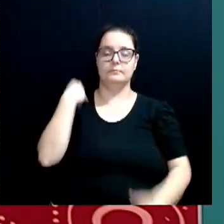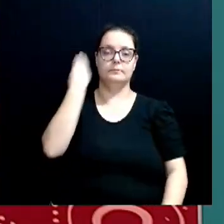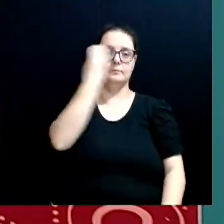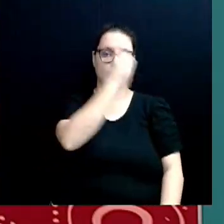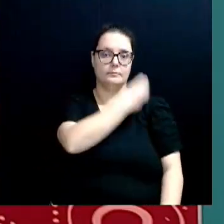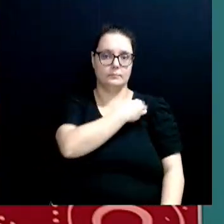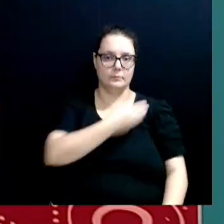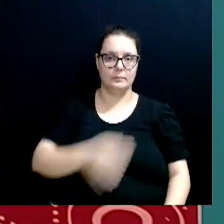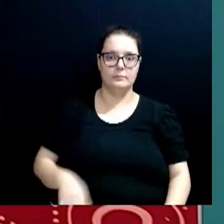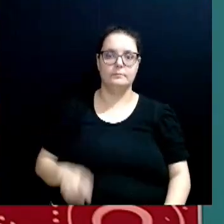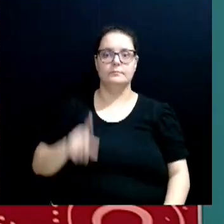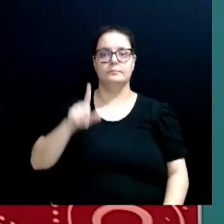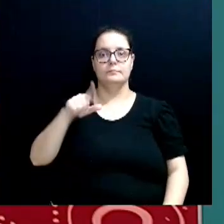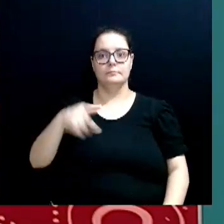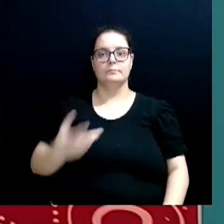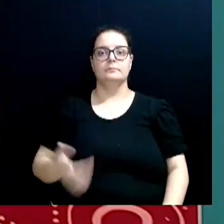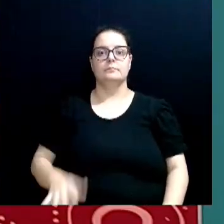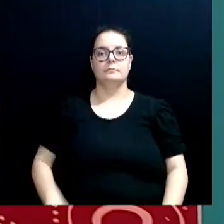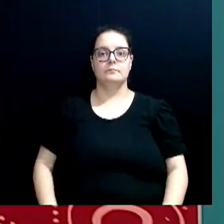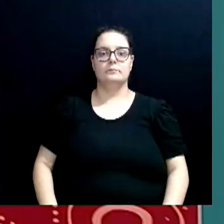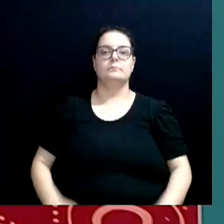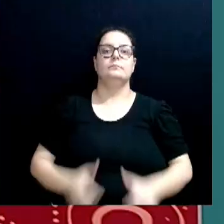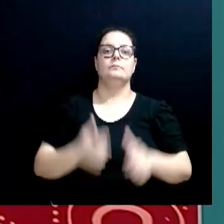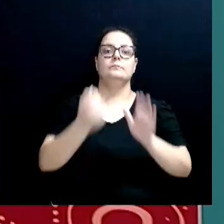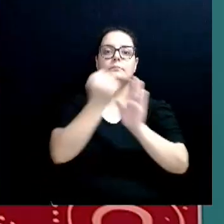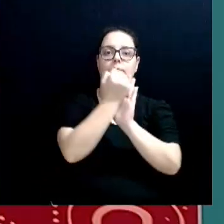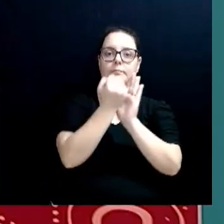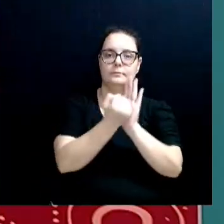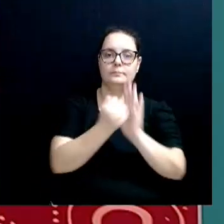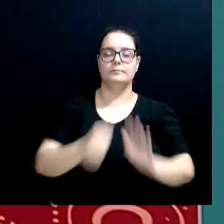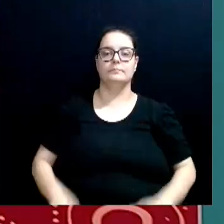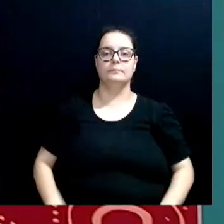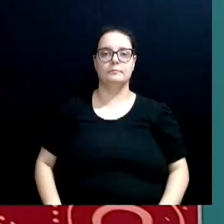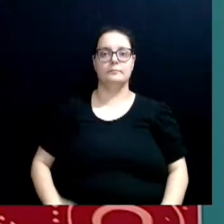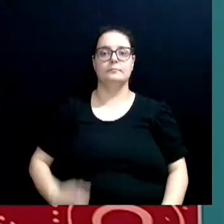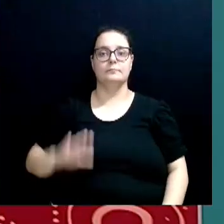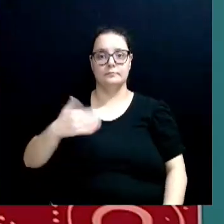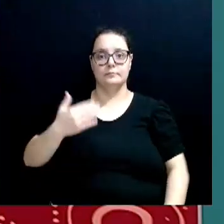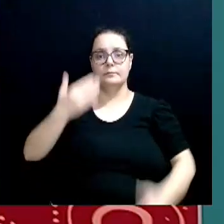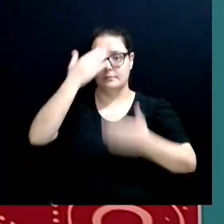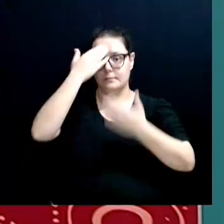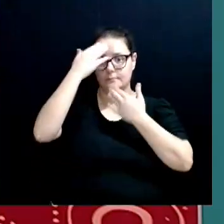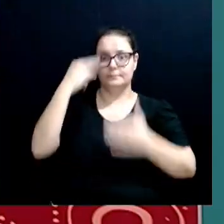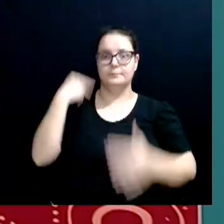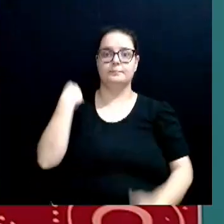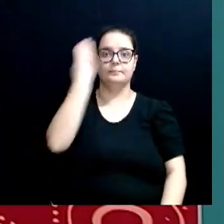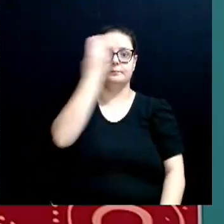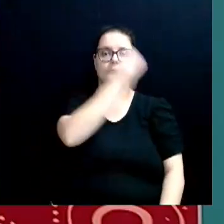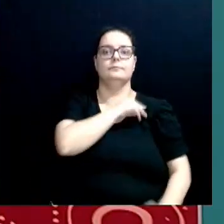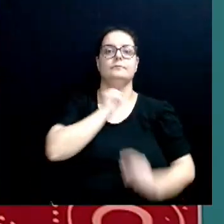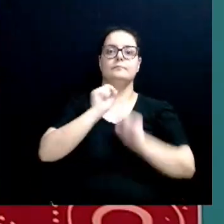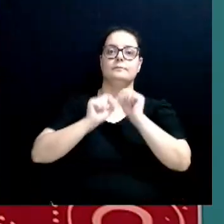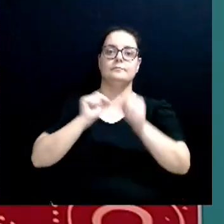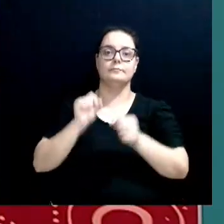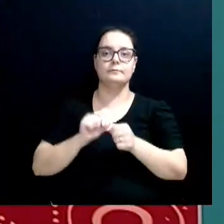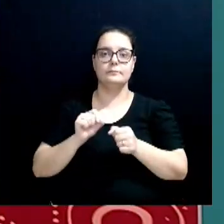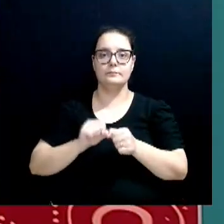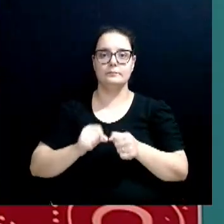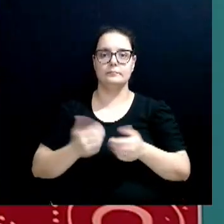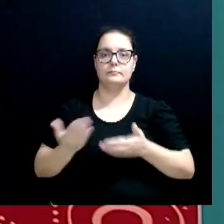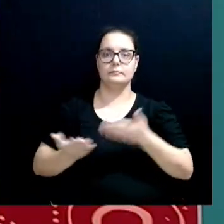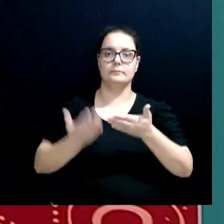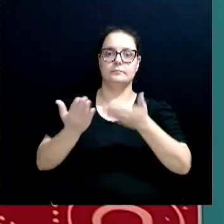Essa que é a grande simbologia. E quando eu agradeço a Nossa Senhora, o que eu vou fazer para agradá-la?